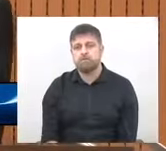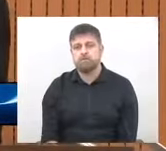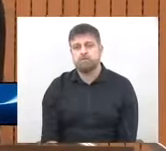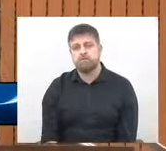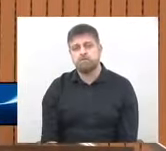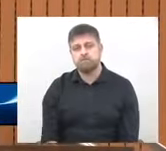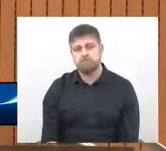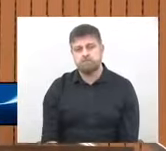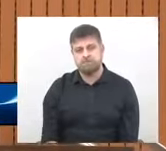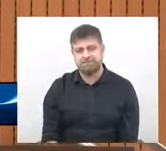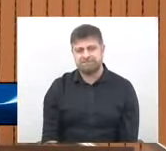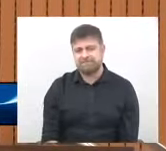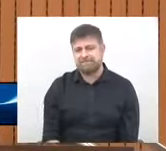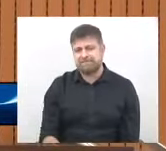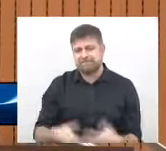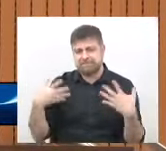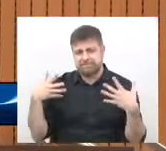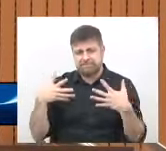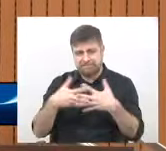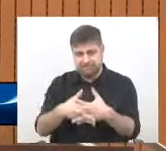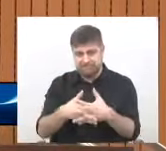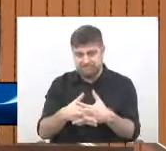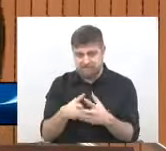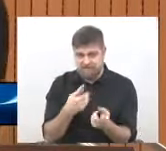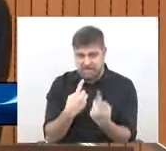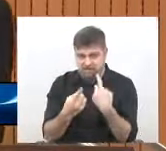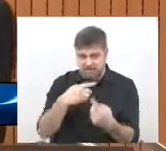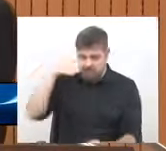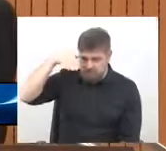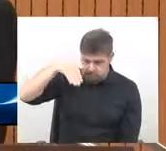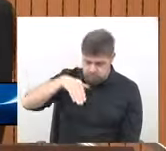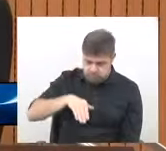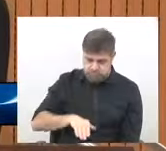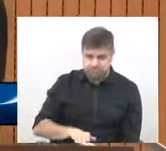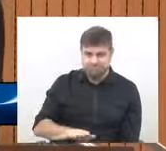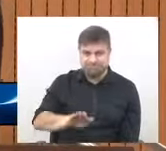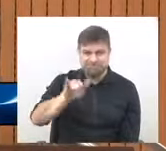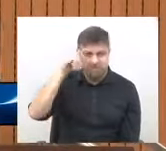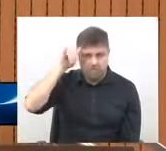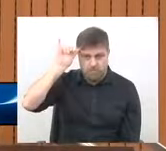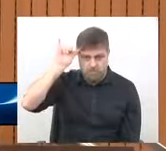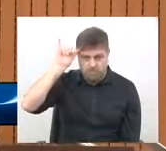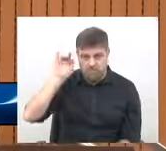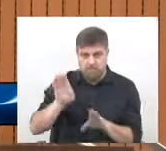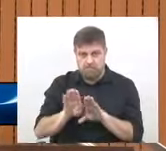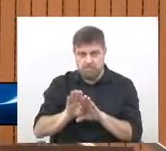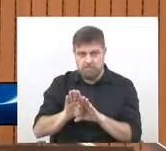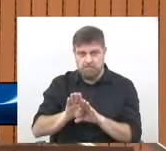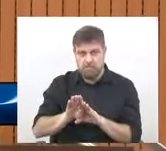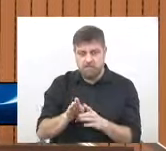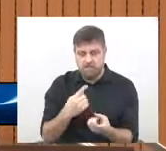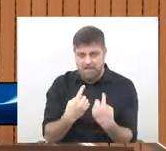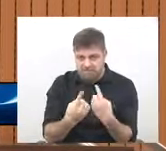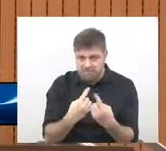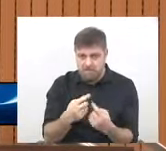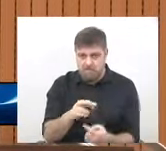do transtorno que está a Avenida João Boy do Lope e a Avenida Rui